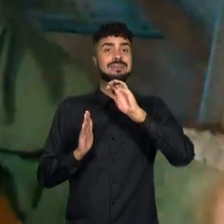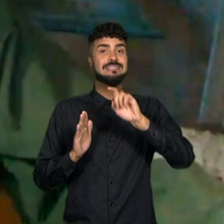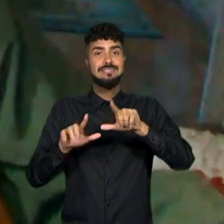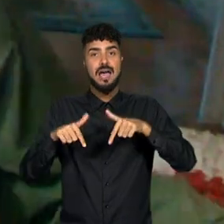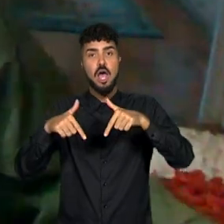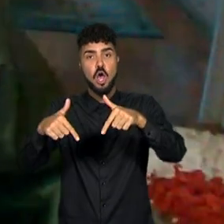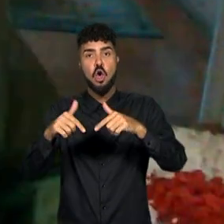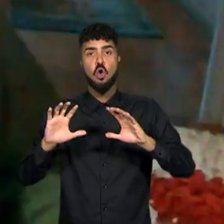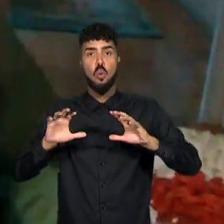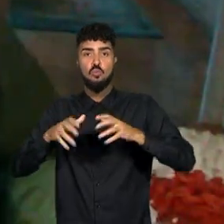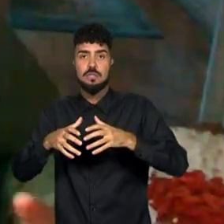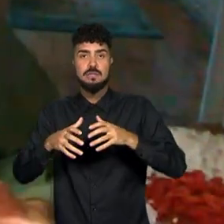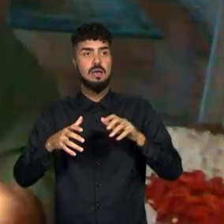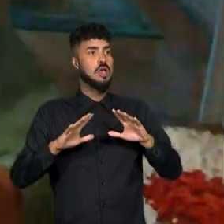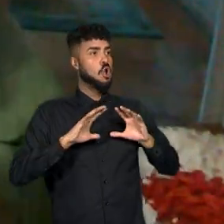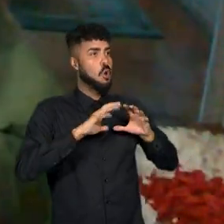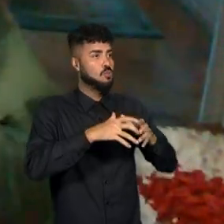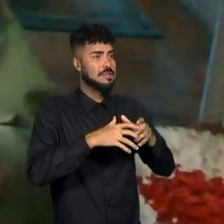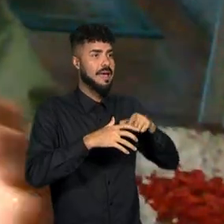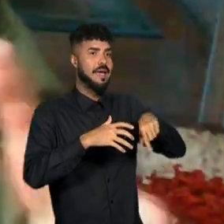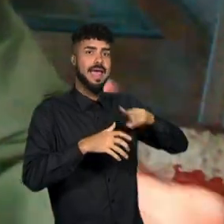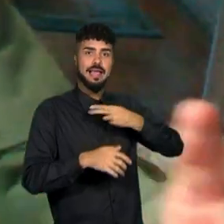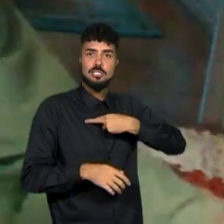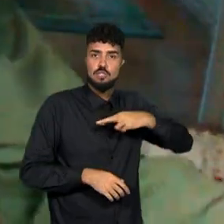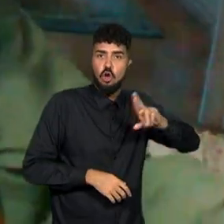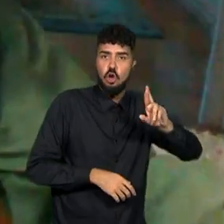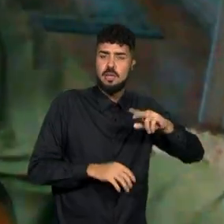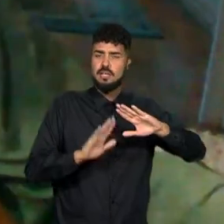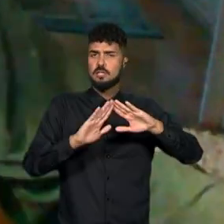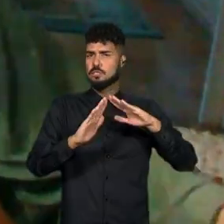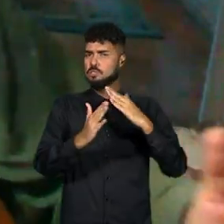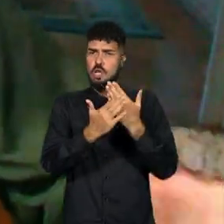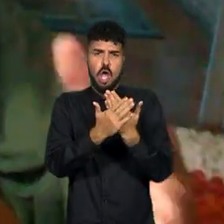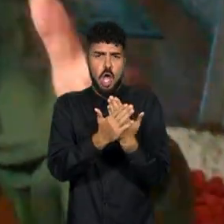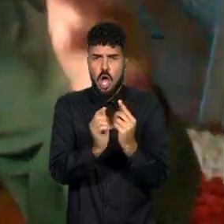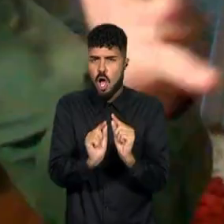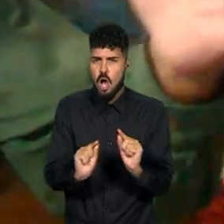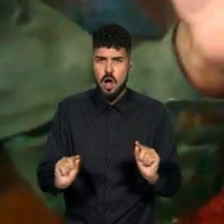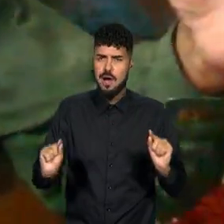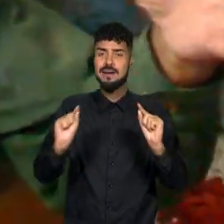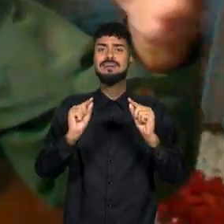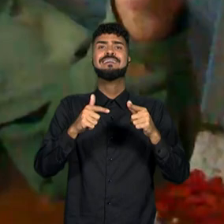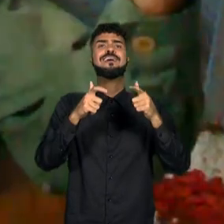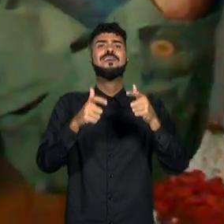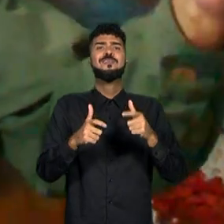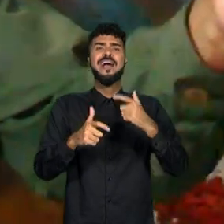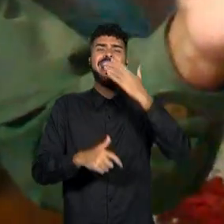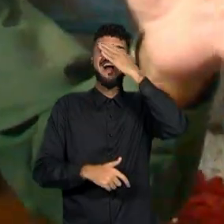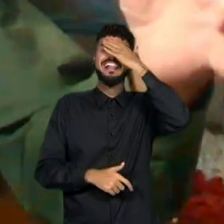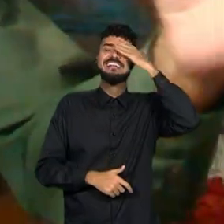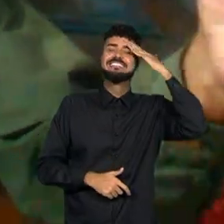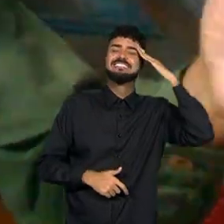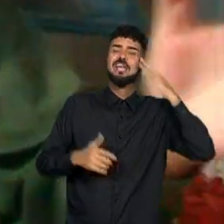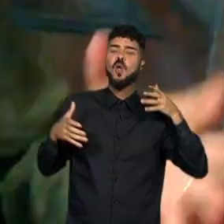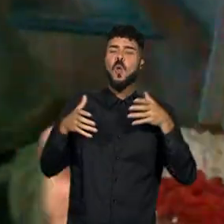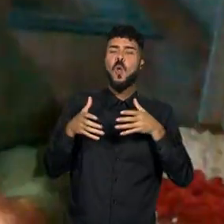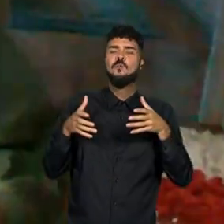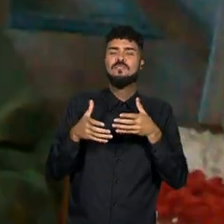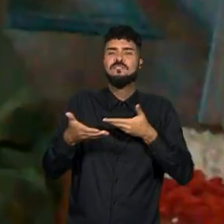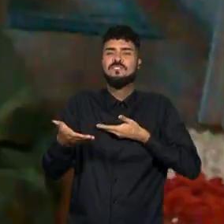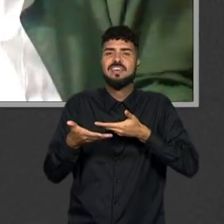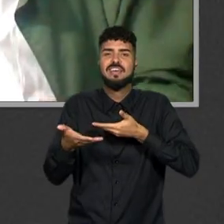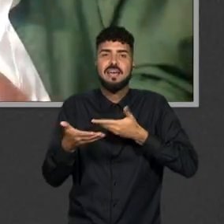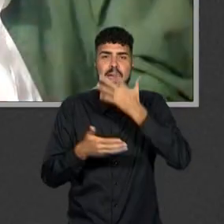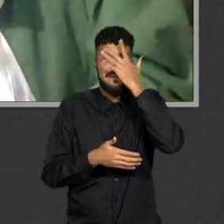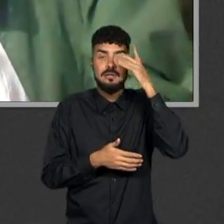comunitárias, nas comunidades religiosas, nas escolas, né, nas locais de lazer, de convivência das